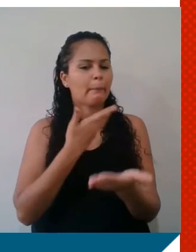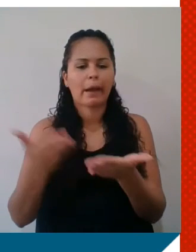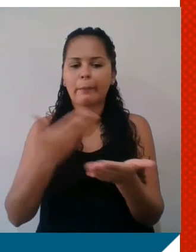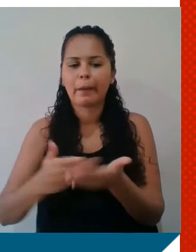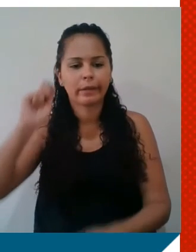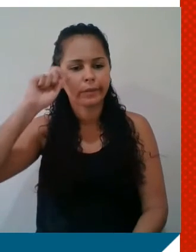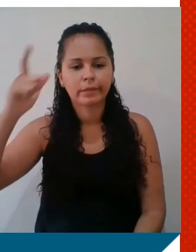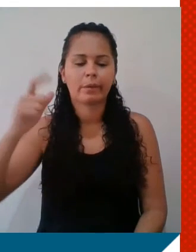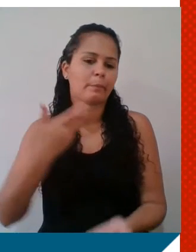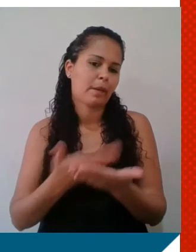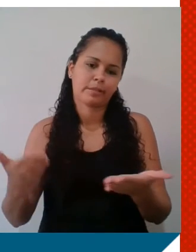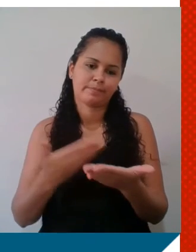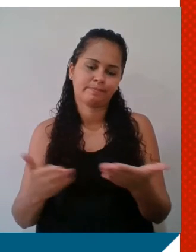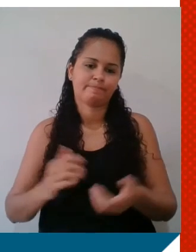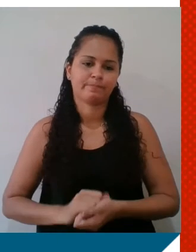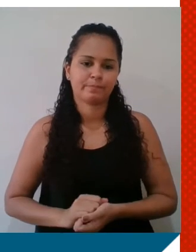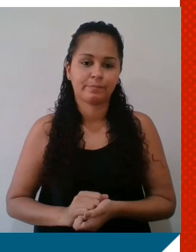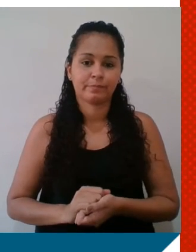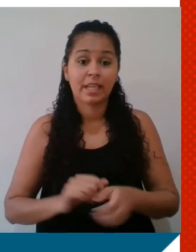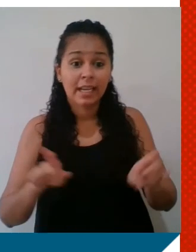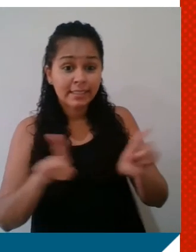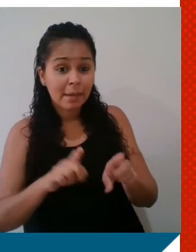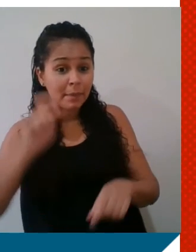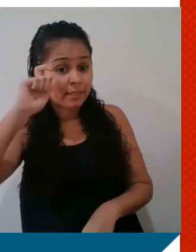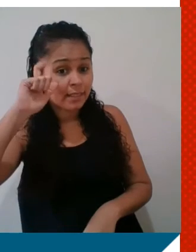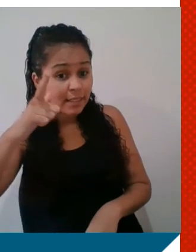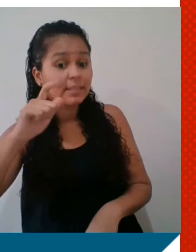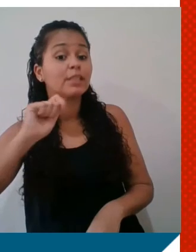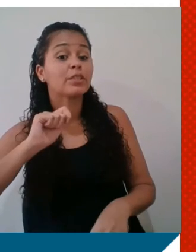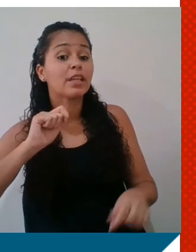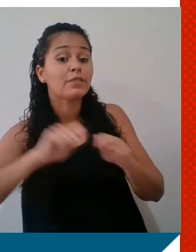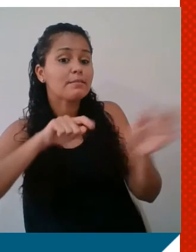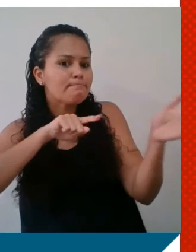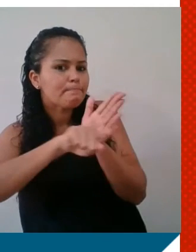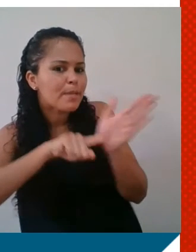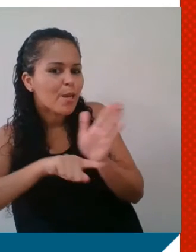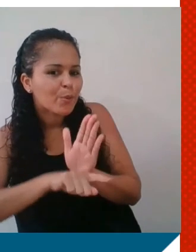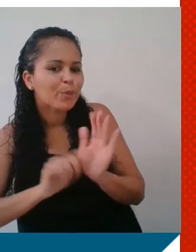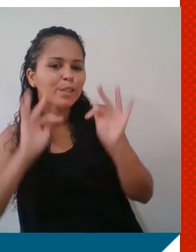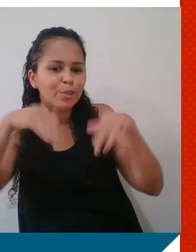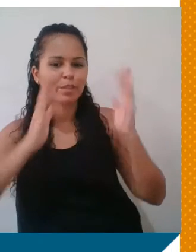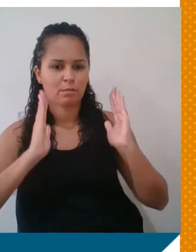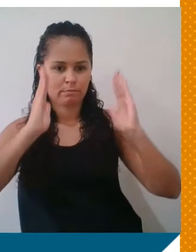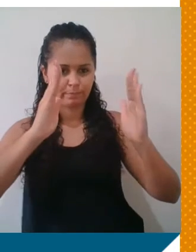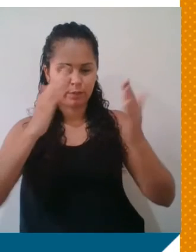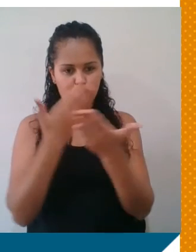a sua atenção. Também é interessante fazer questões aí ao final de cada um desses ciclos, certo,